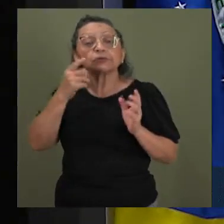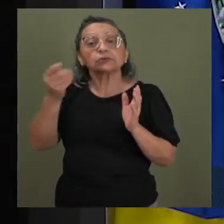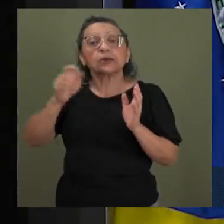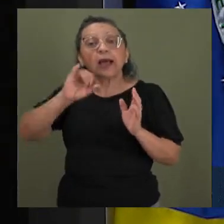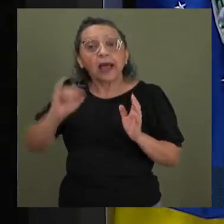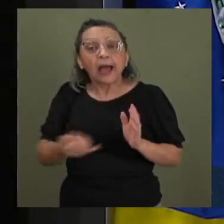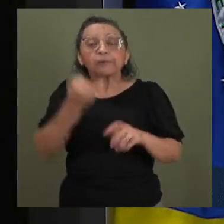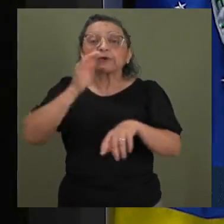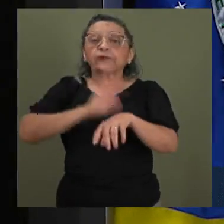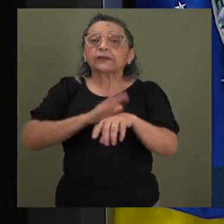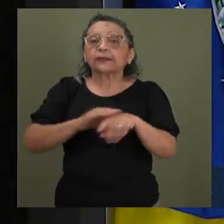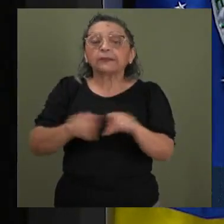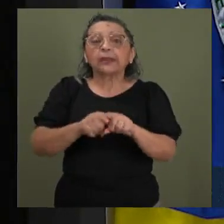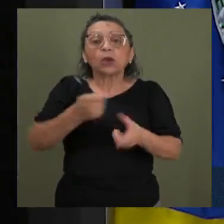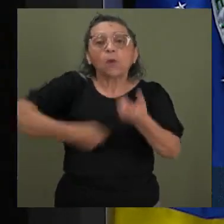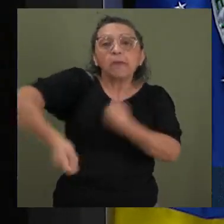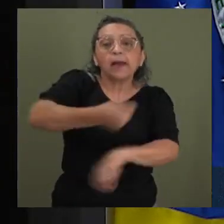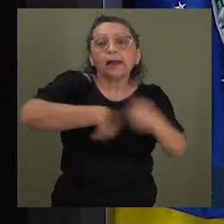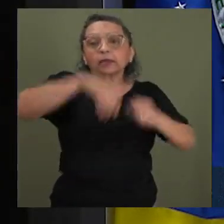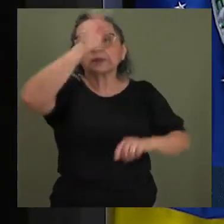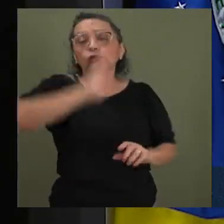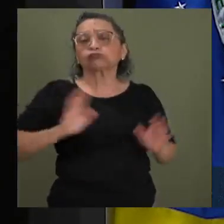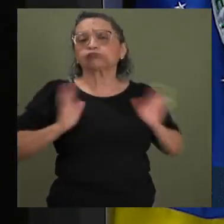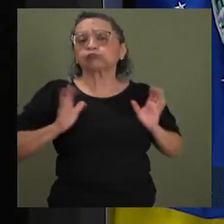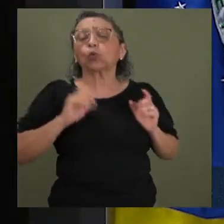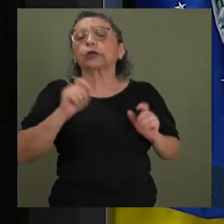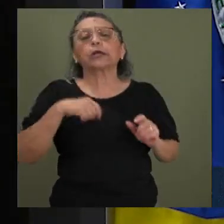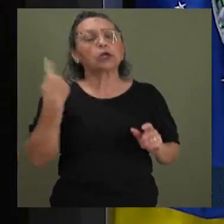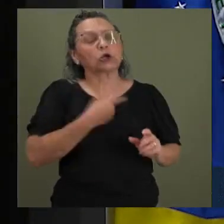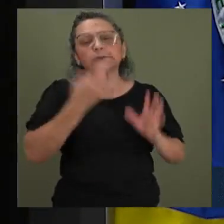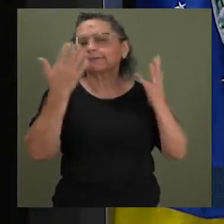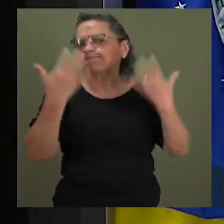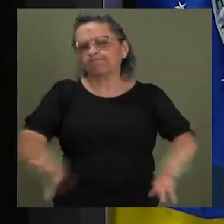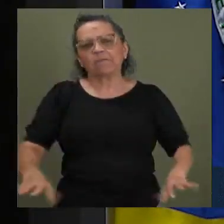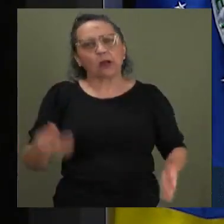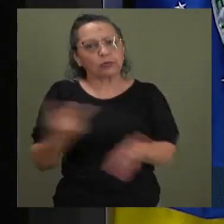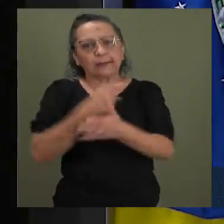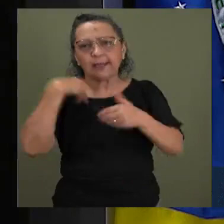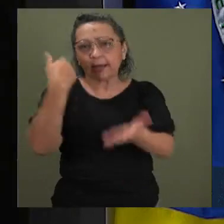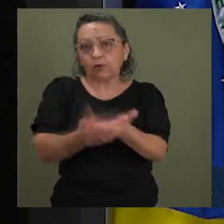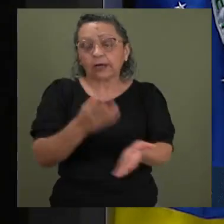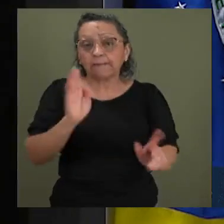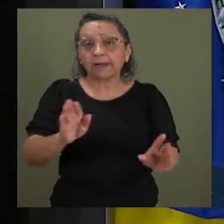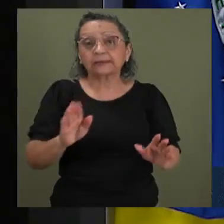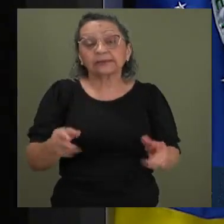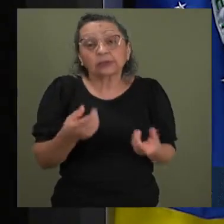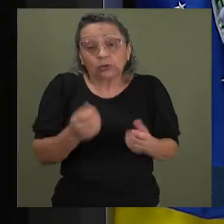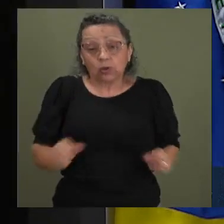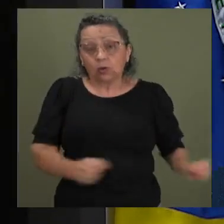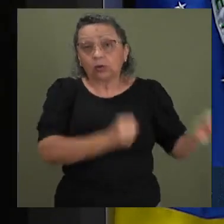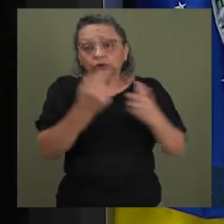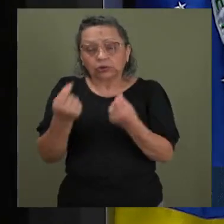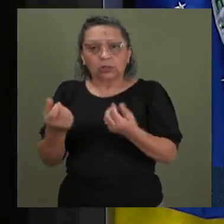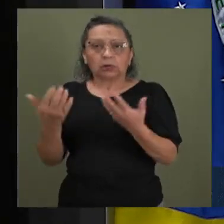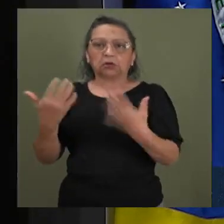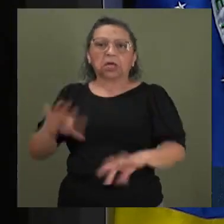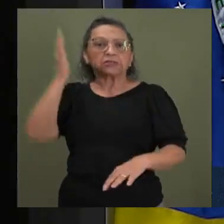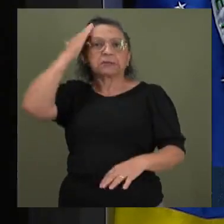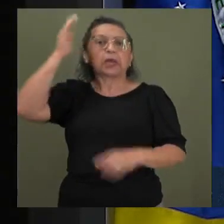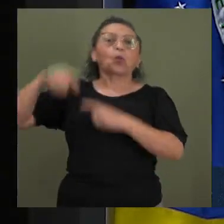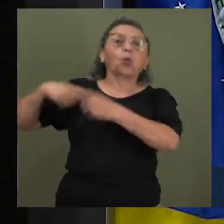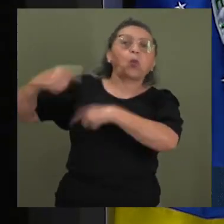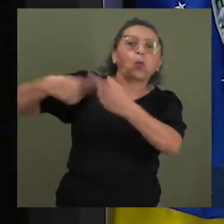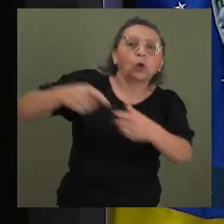mercado bilionário como o do Brasil, o que nós não deixamos acontecer até agora. Mas o poder do dinheiro não quer saber quantas gerações nós